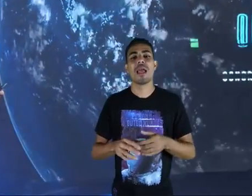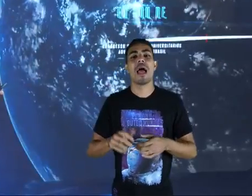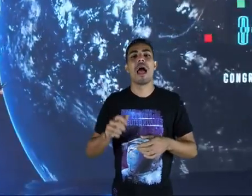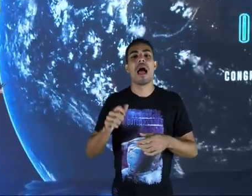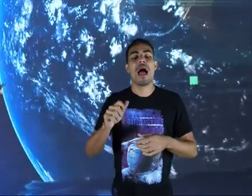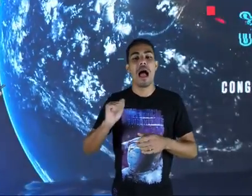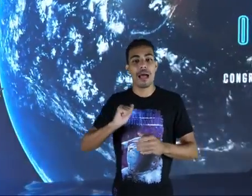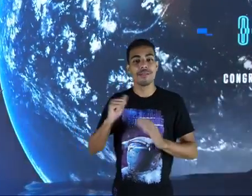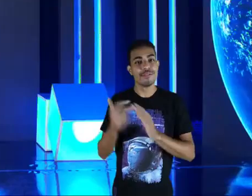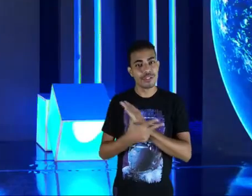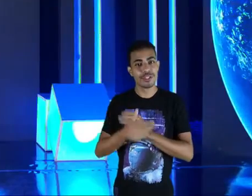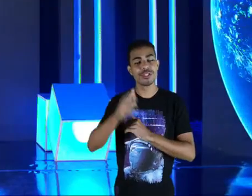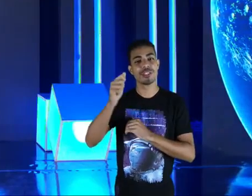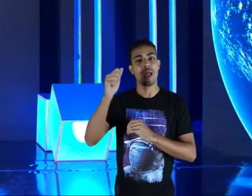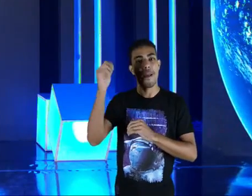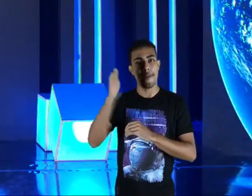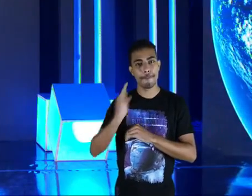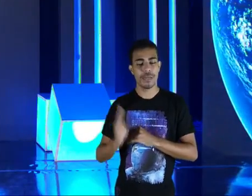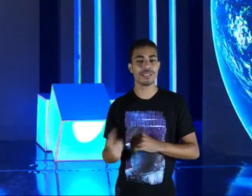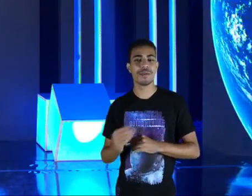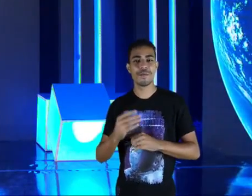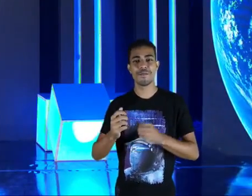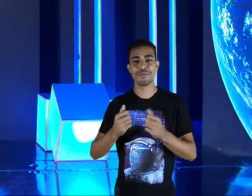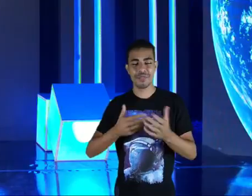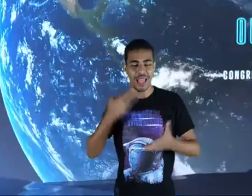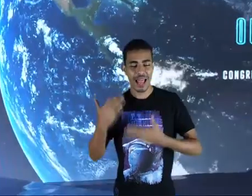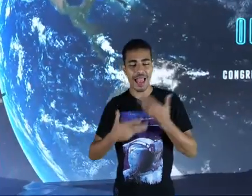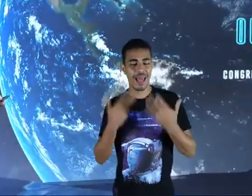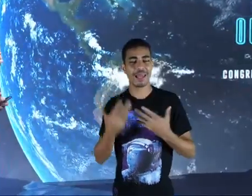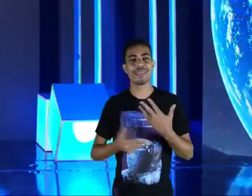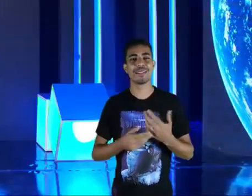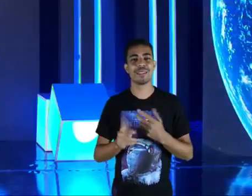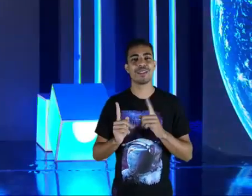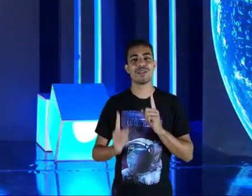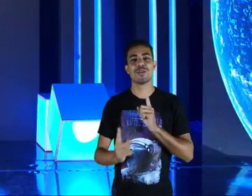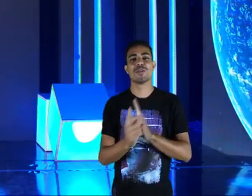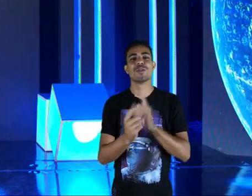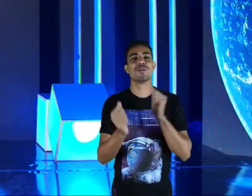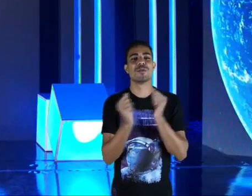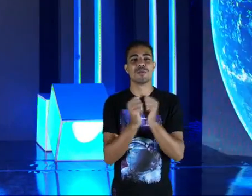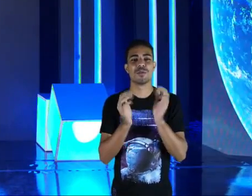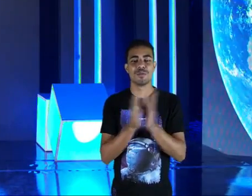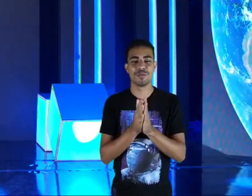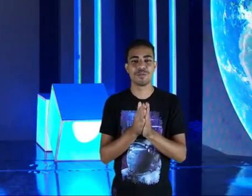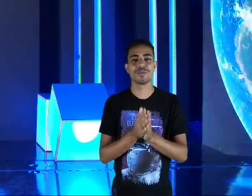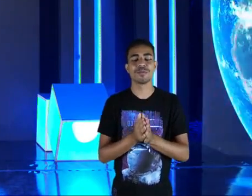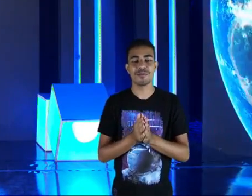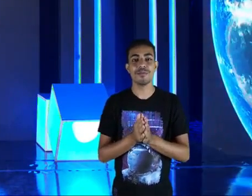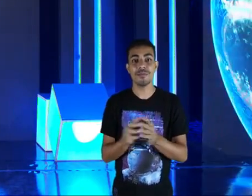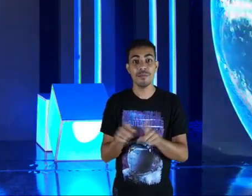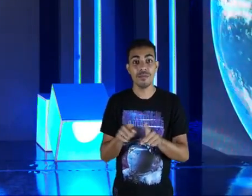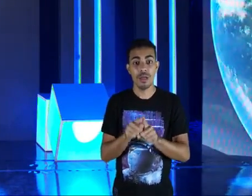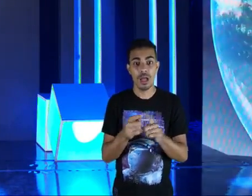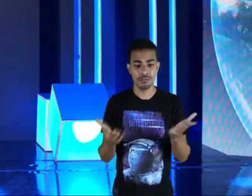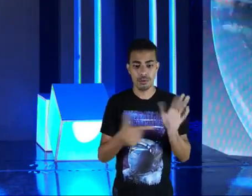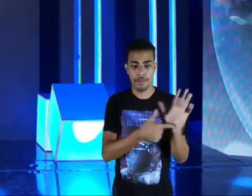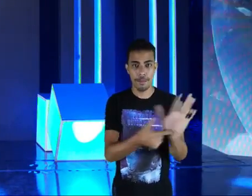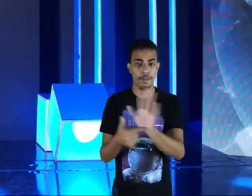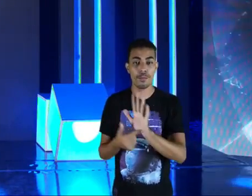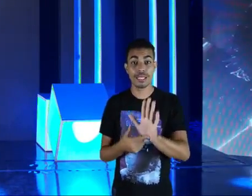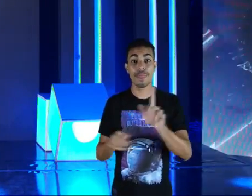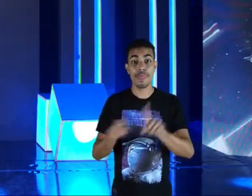Brasil, alegria estar com todos vocês. Sou bênção, pastor, acabamos de lançar também a Missão Caleb, que é para os